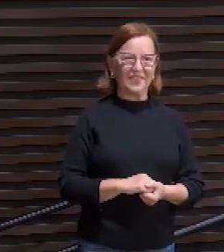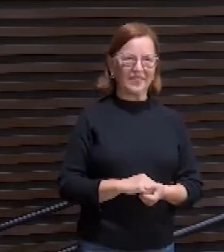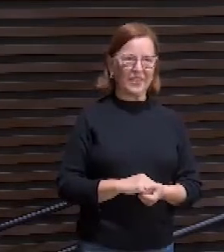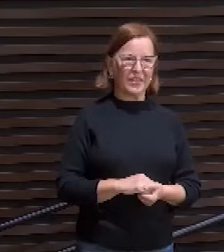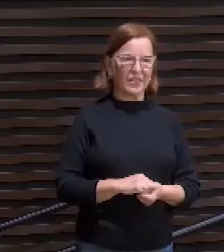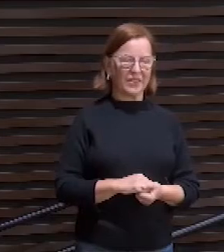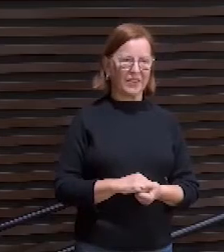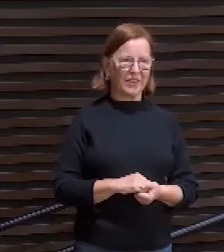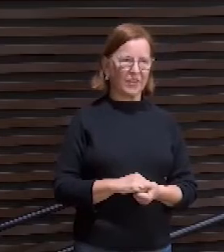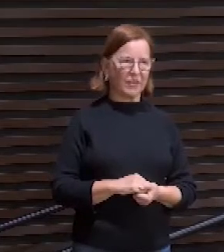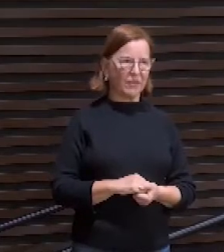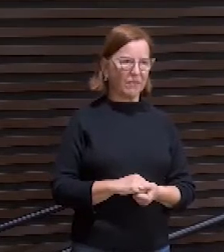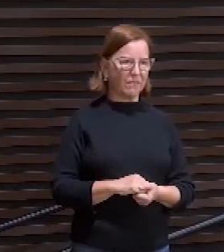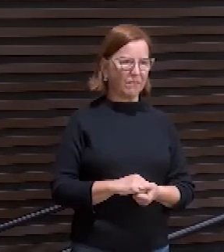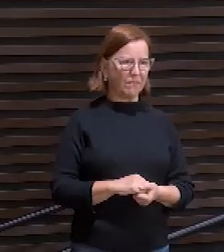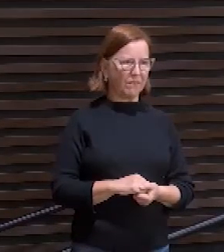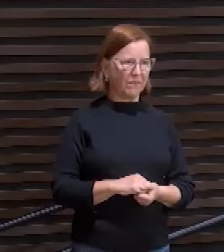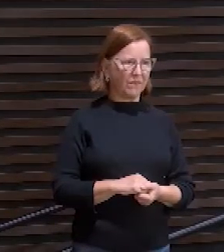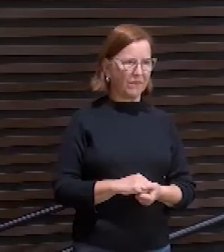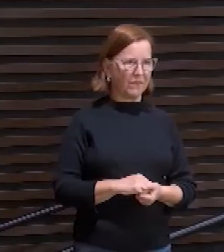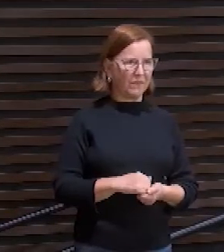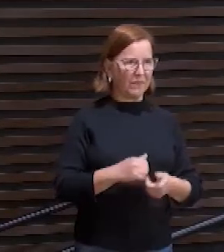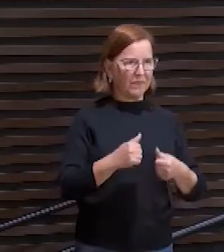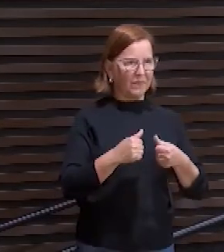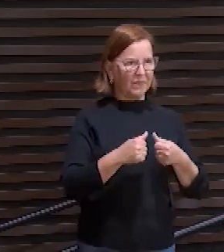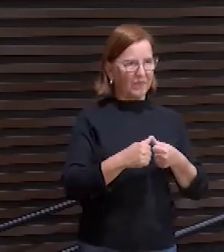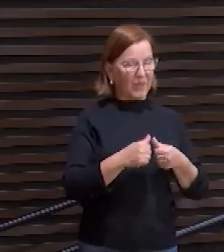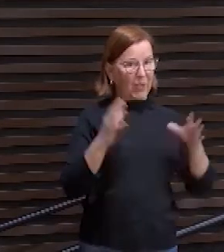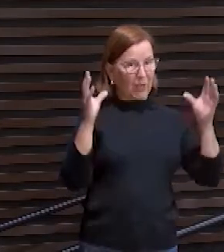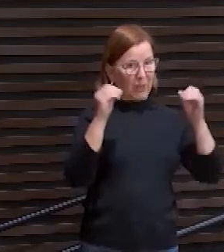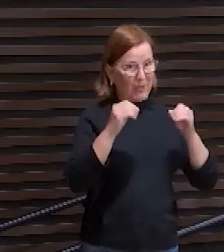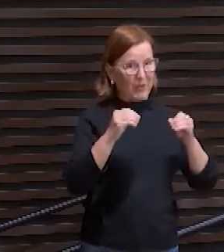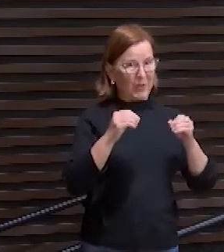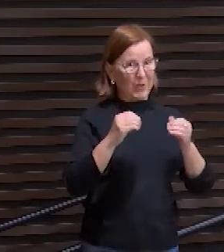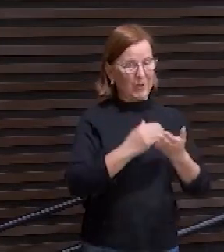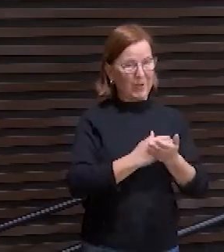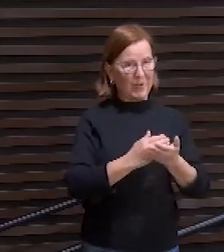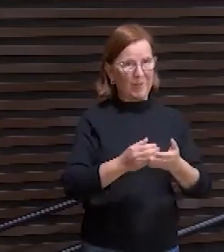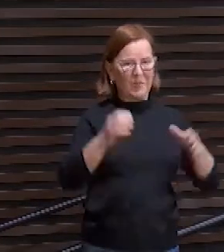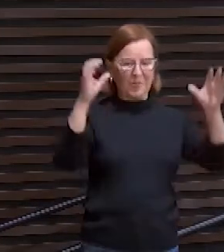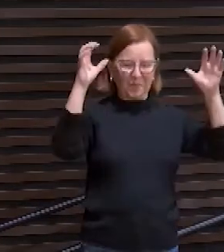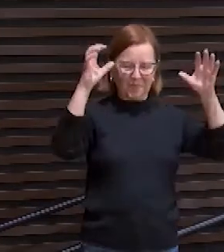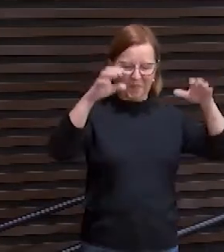Um dia, essa noite começou um pouco chuvosa, nublada,